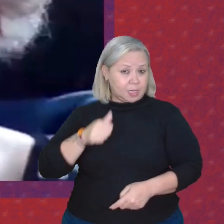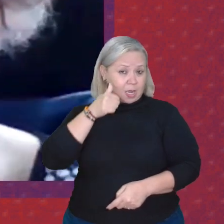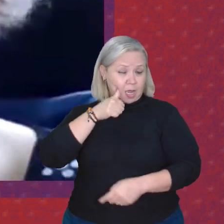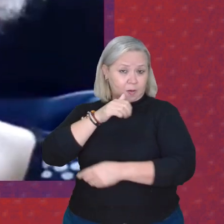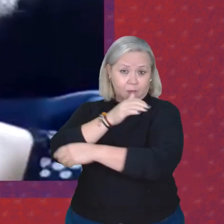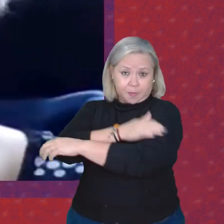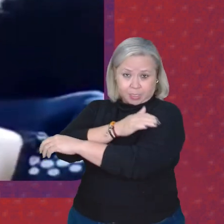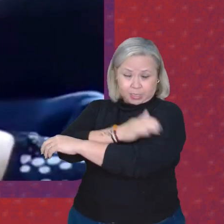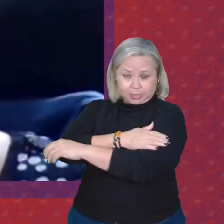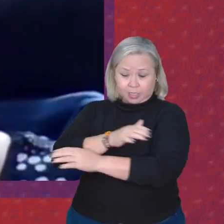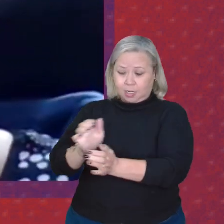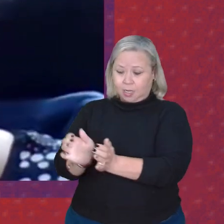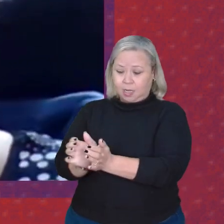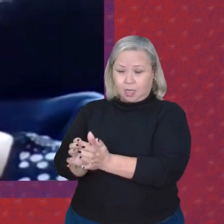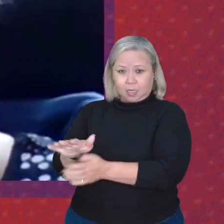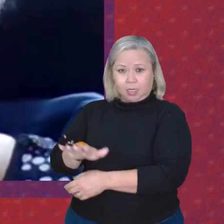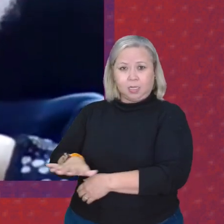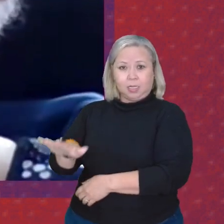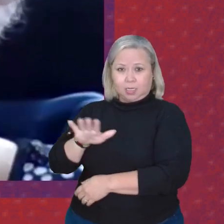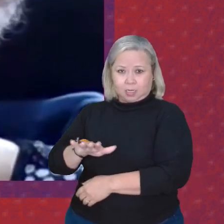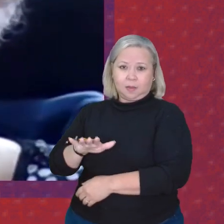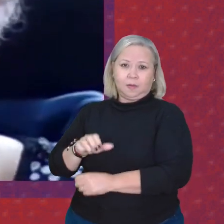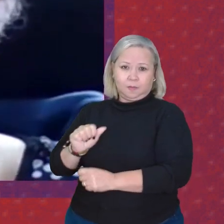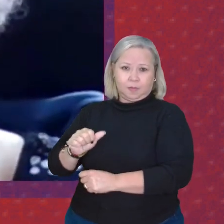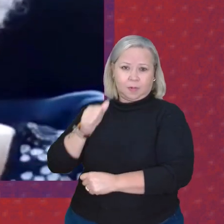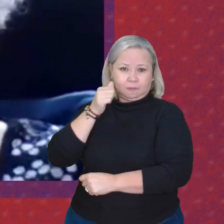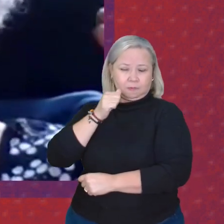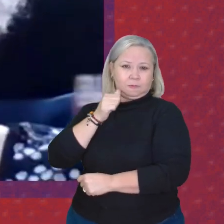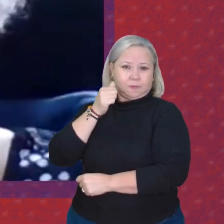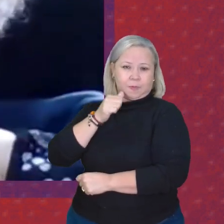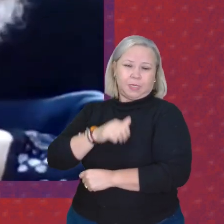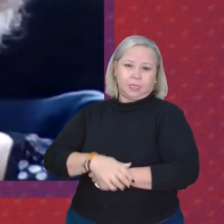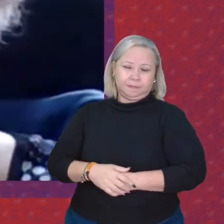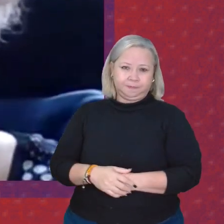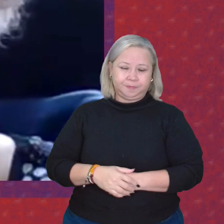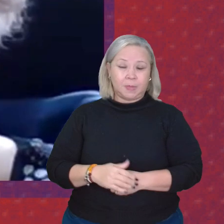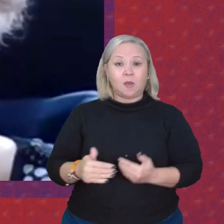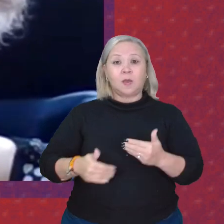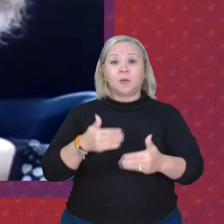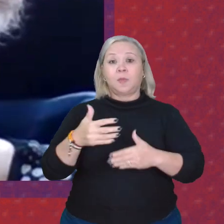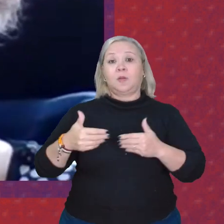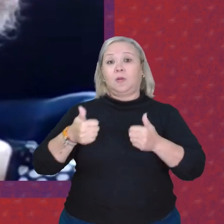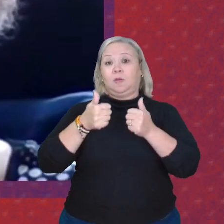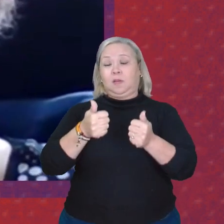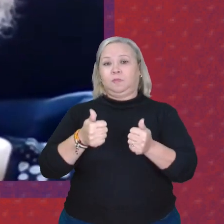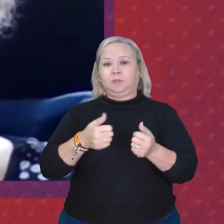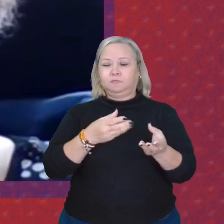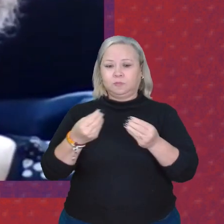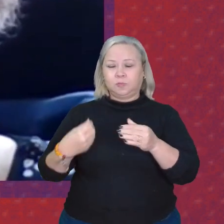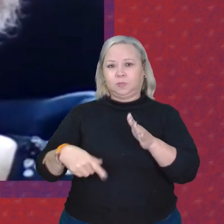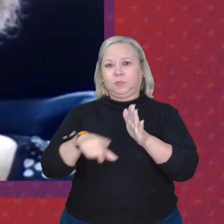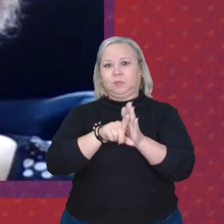a equipe era uma equipe feminista. Nós avançamos muito nessas leis.